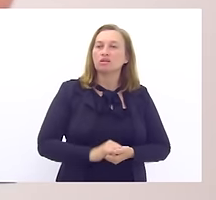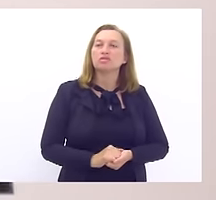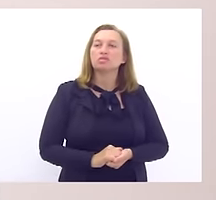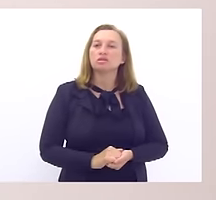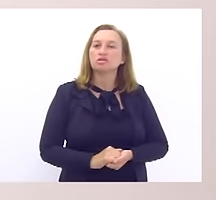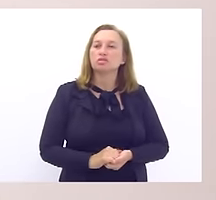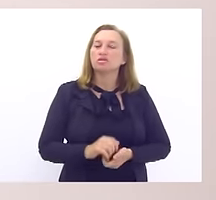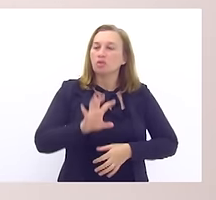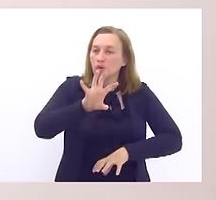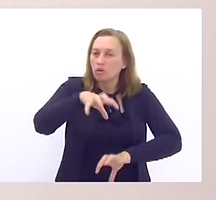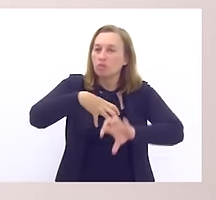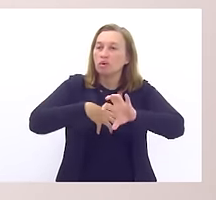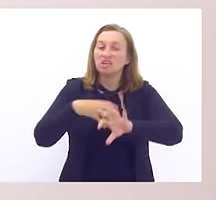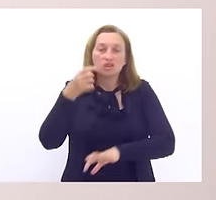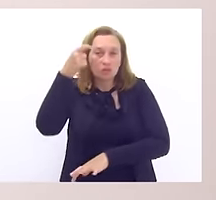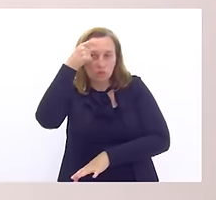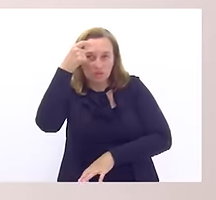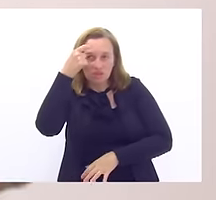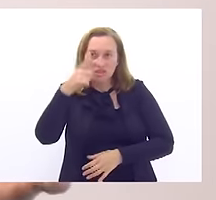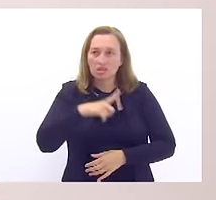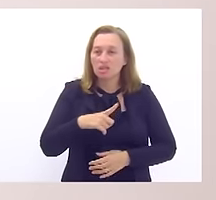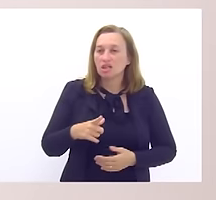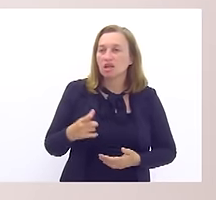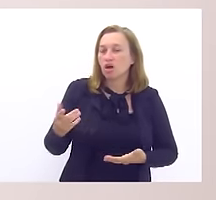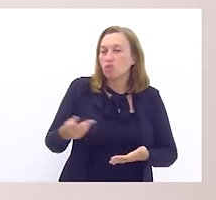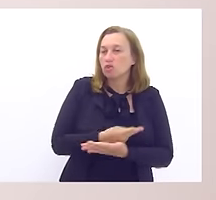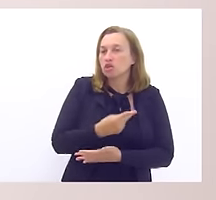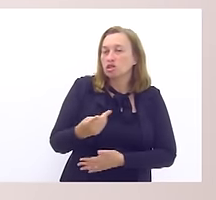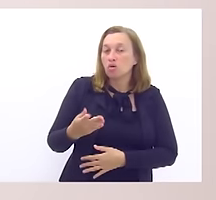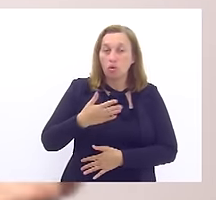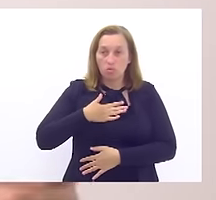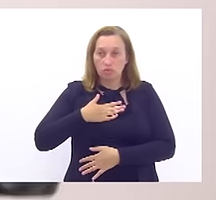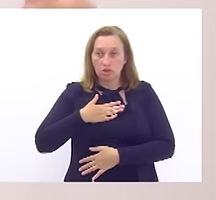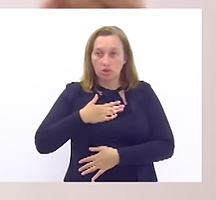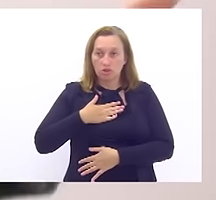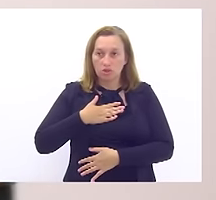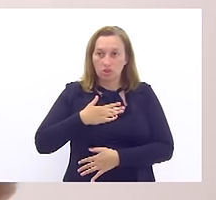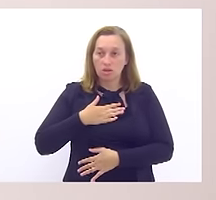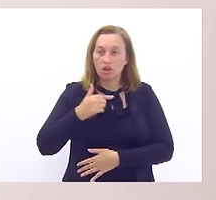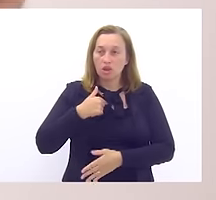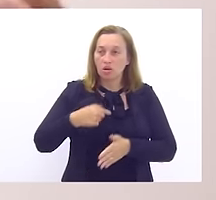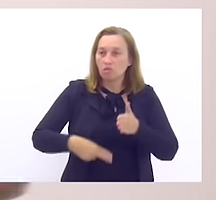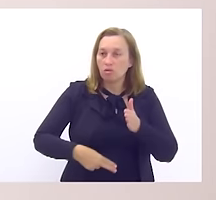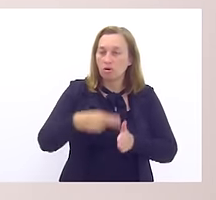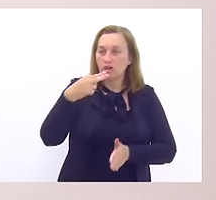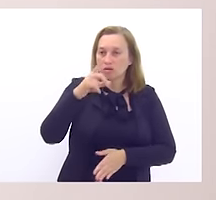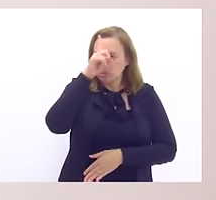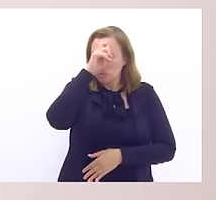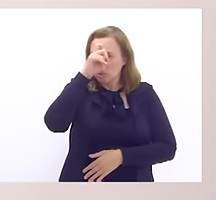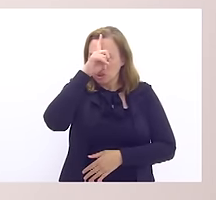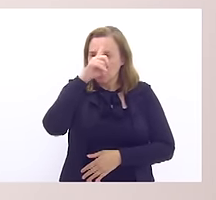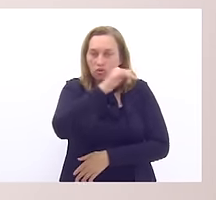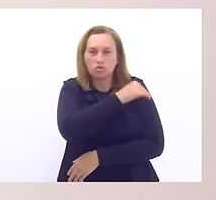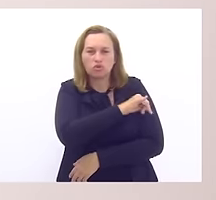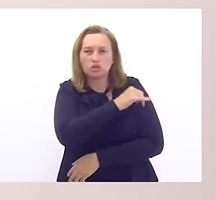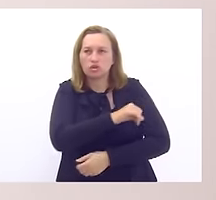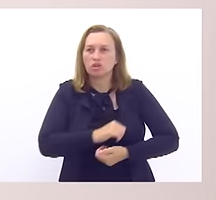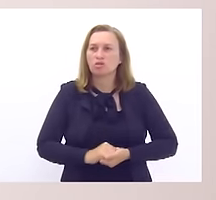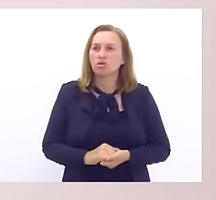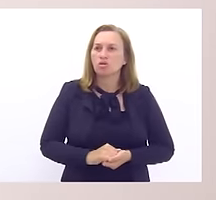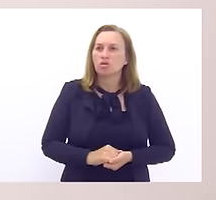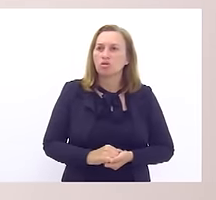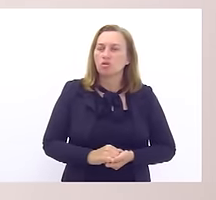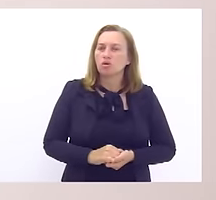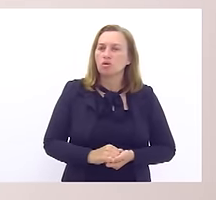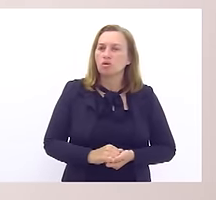que tem que usar da empatia do bom senso aconteceu recentemente comigo o pino operar de madrugada no hospital do Rio de Janeiro o rapaz estava